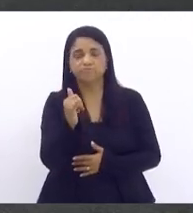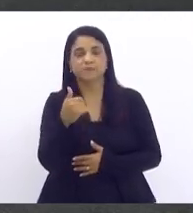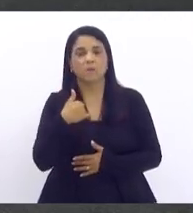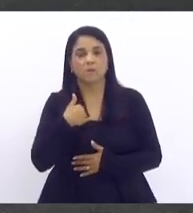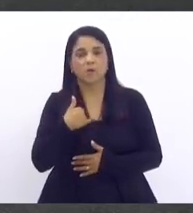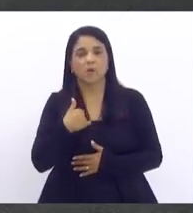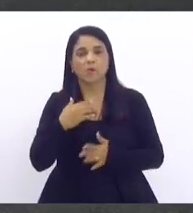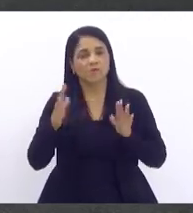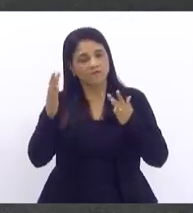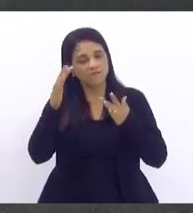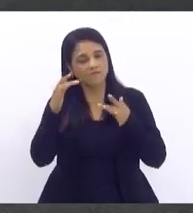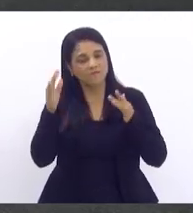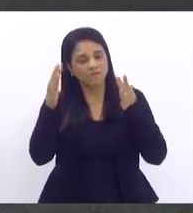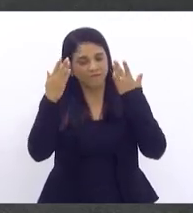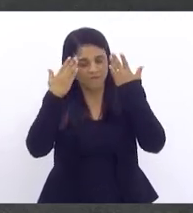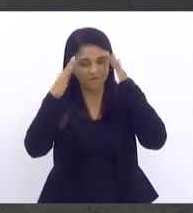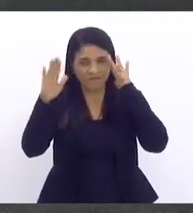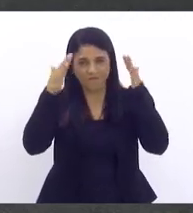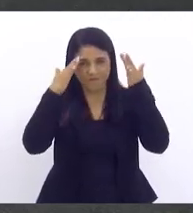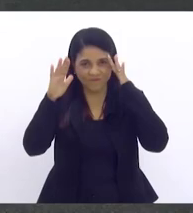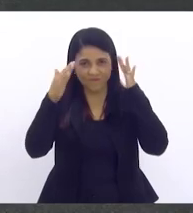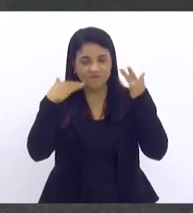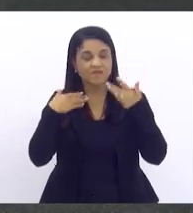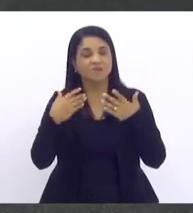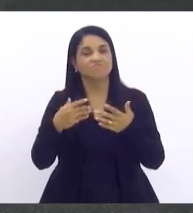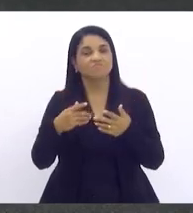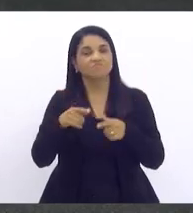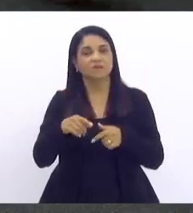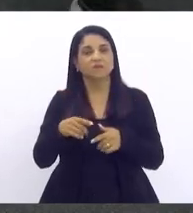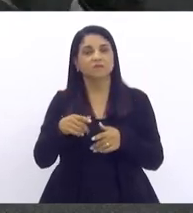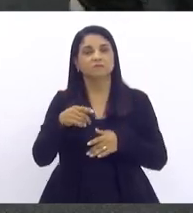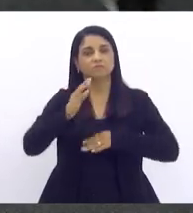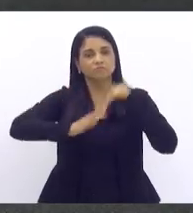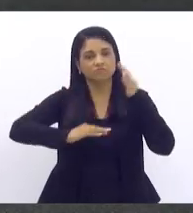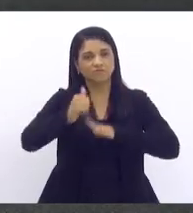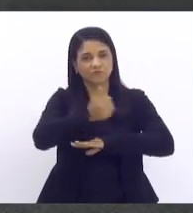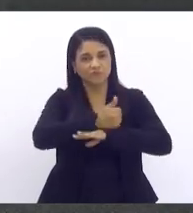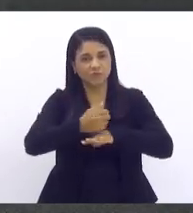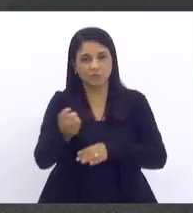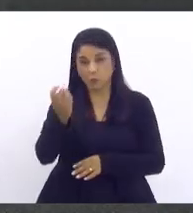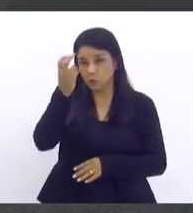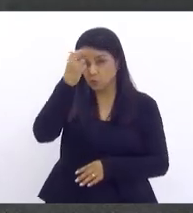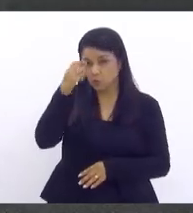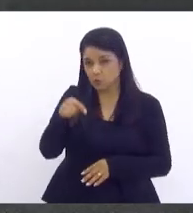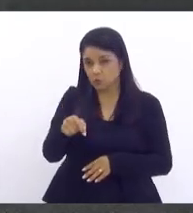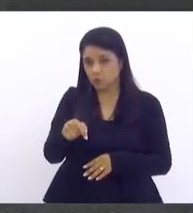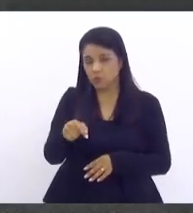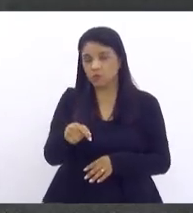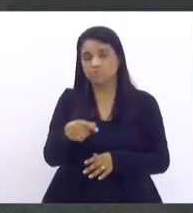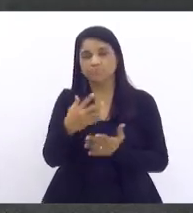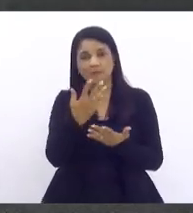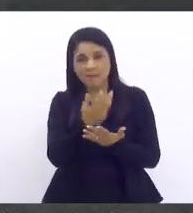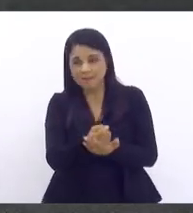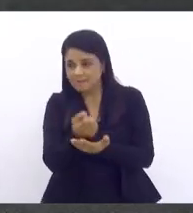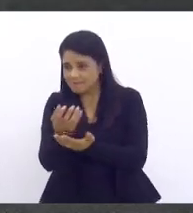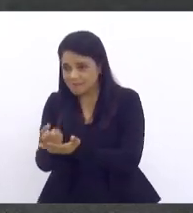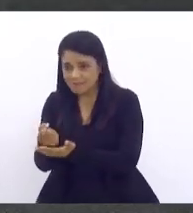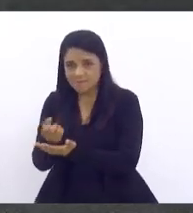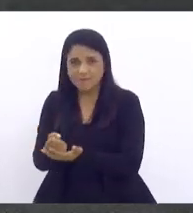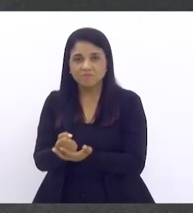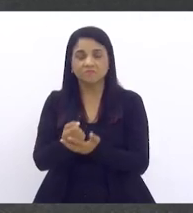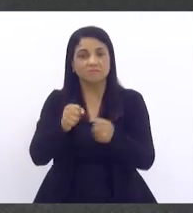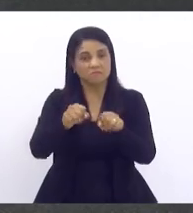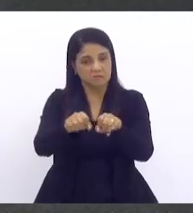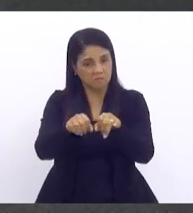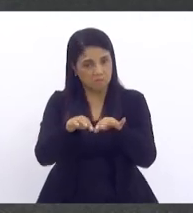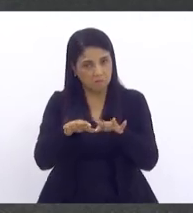meu contentamento em ver a demanda das e dos profissionais da cultura, especialmente desses segmentos, acatada, vindo a